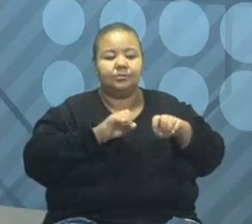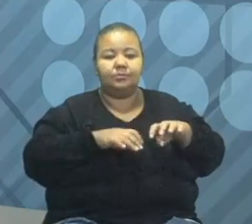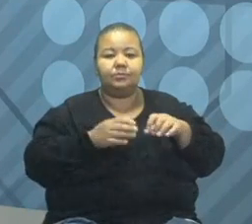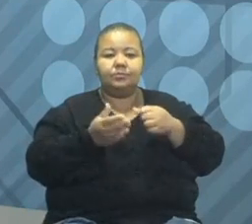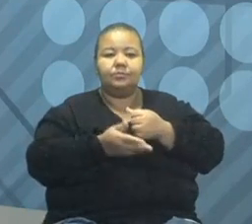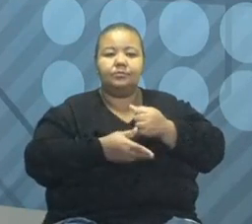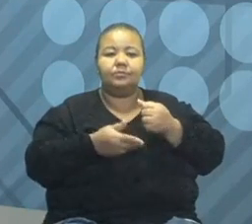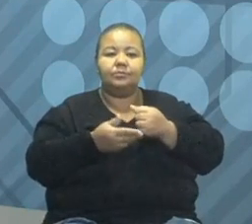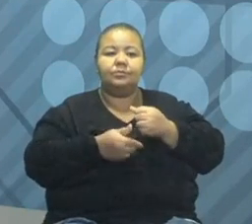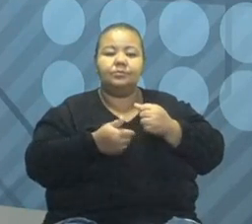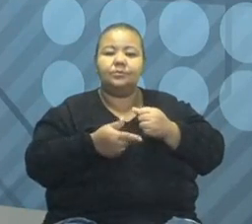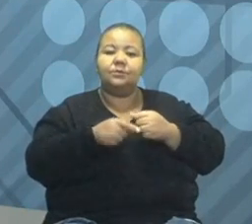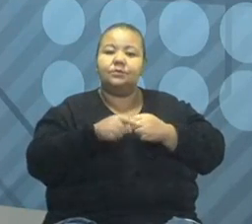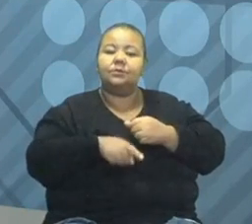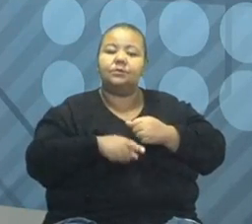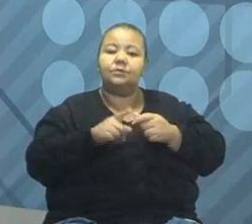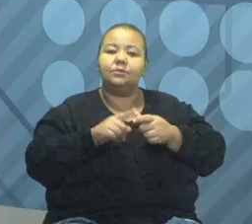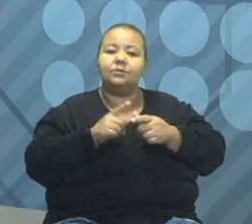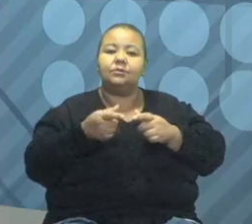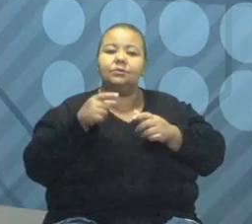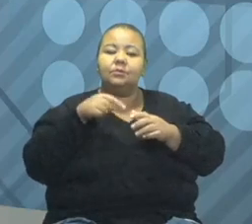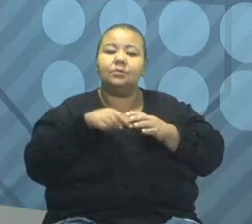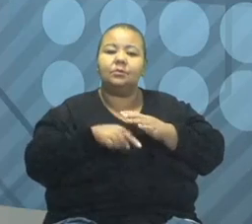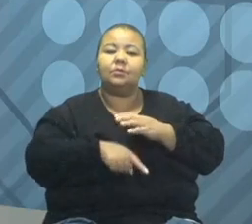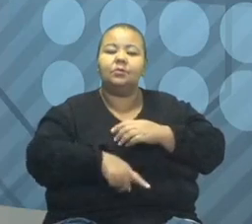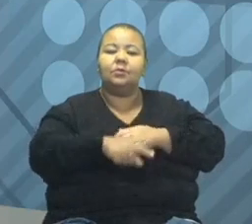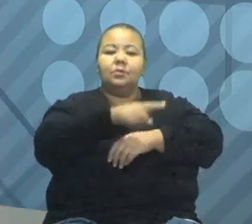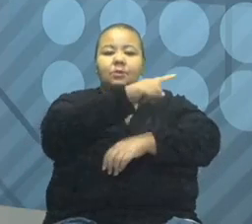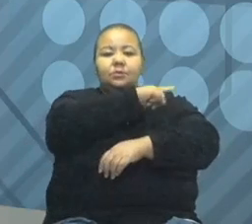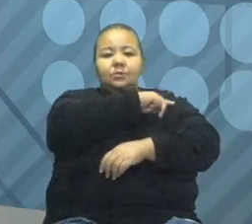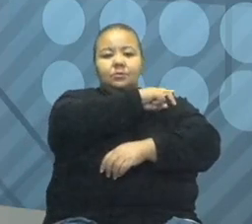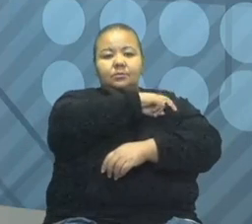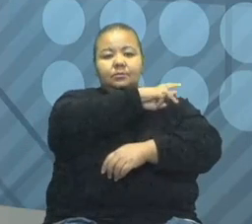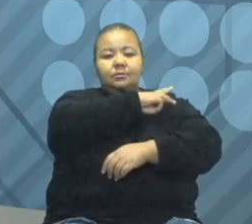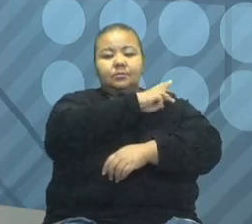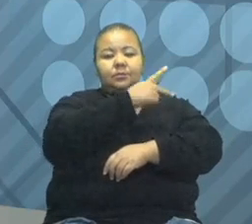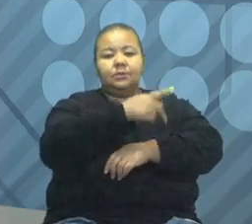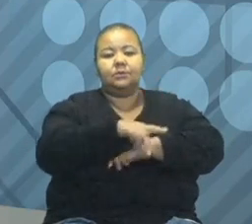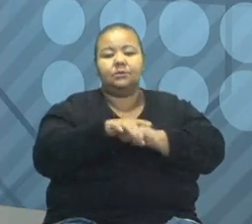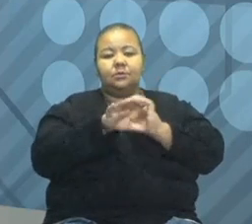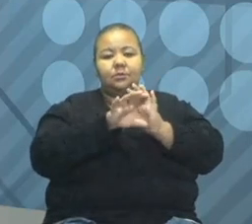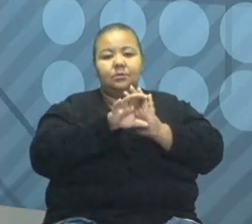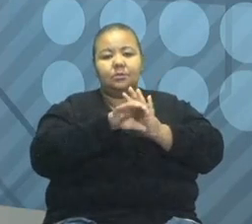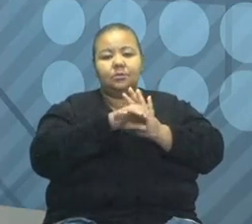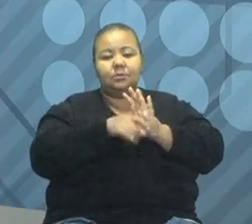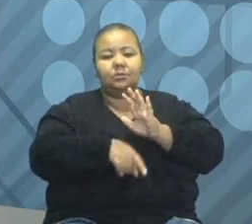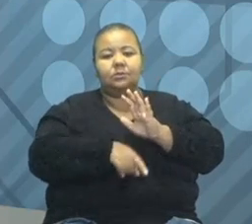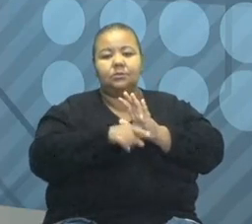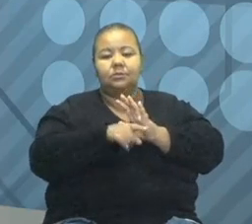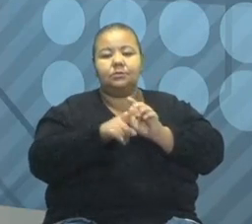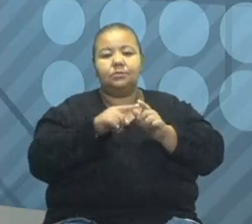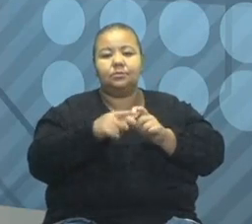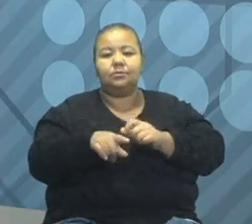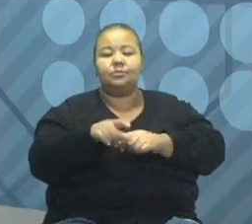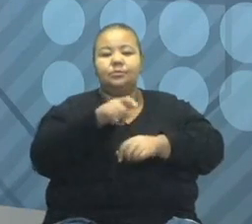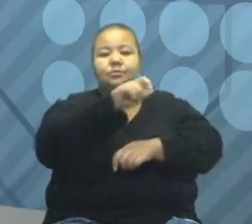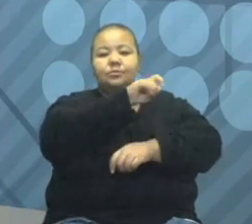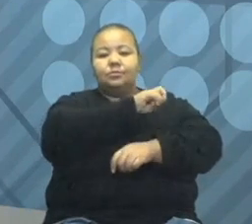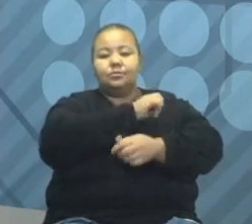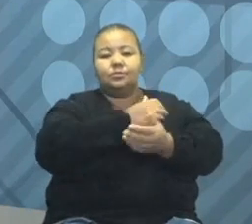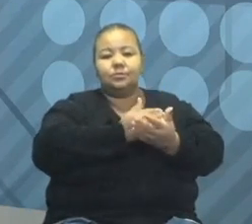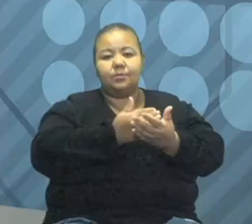lá no ensino médio, há um aprofundamento com relação a esses conceitos, né? No Fundamental 1, os alunos